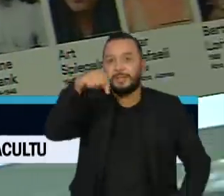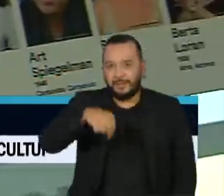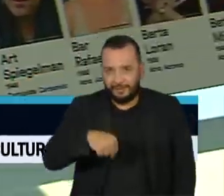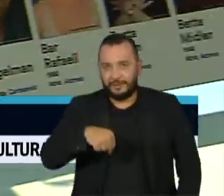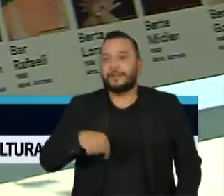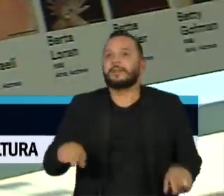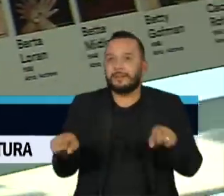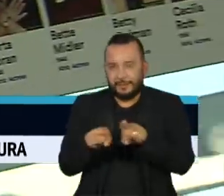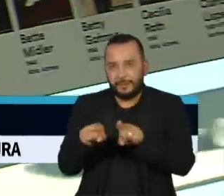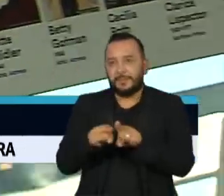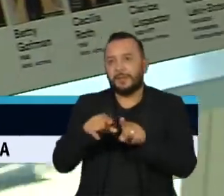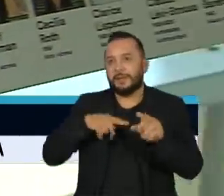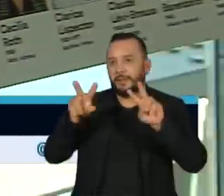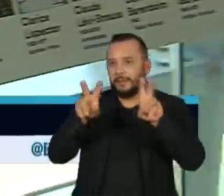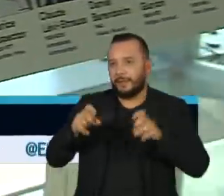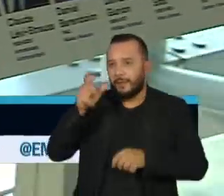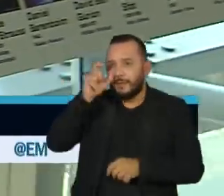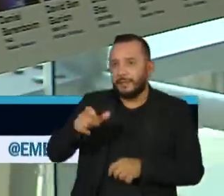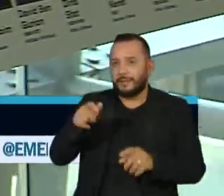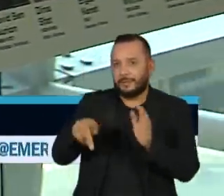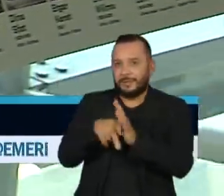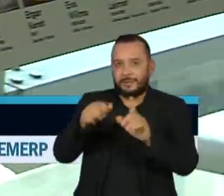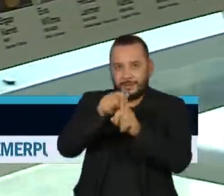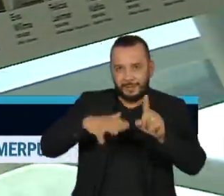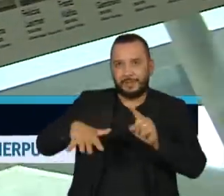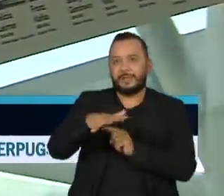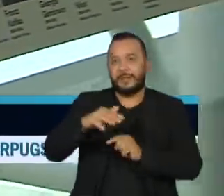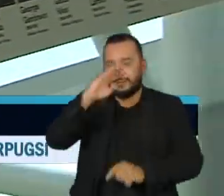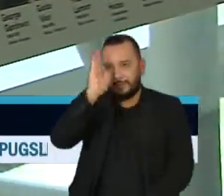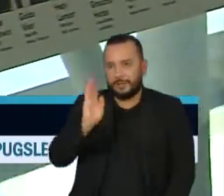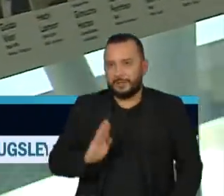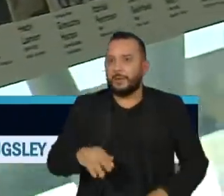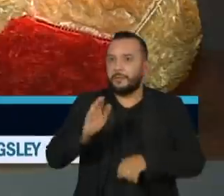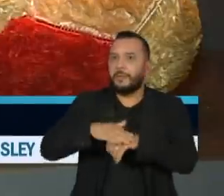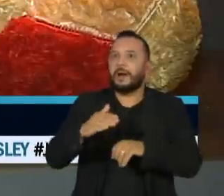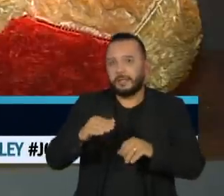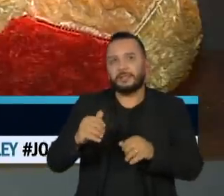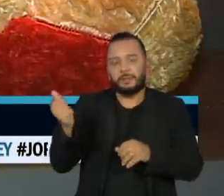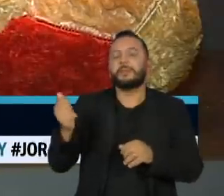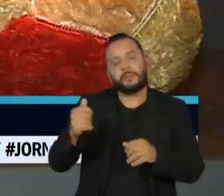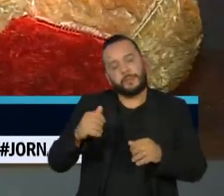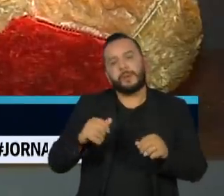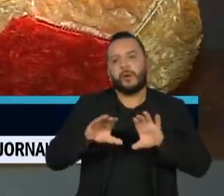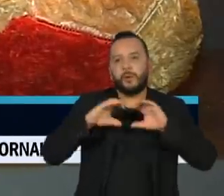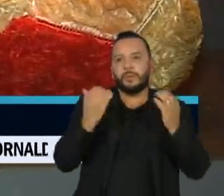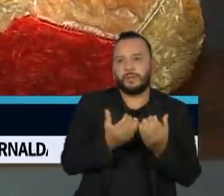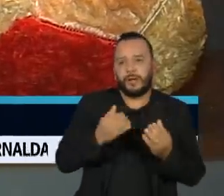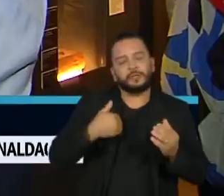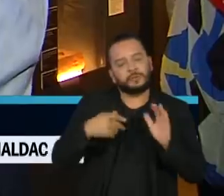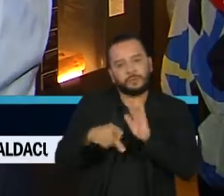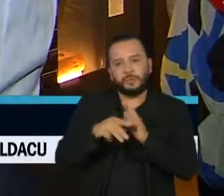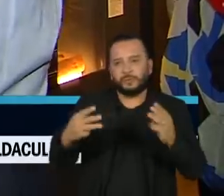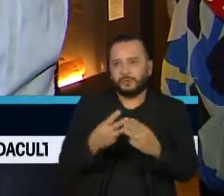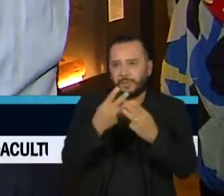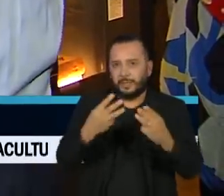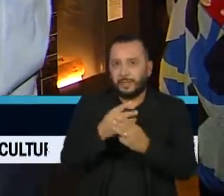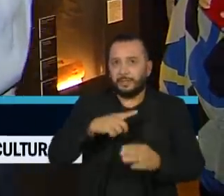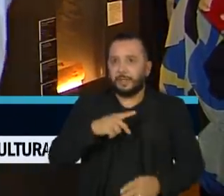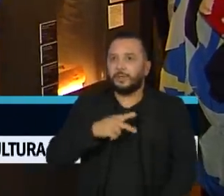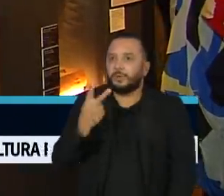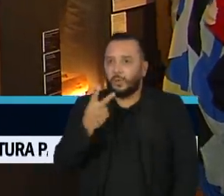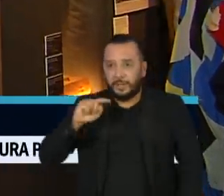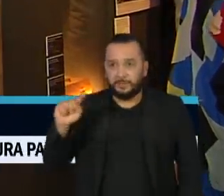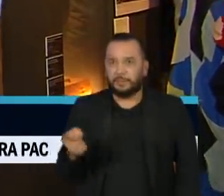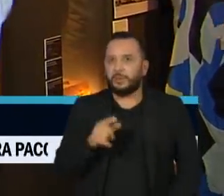são temas interessantes para a sociedade brasileira mais do que para a comunidade judaica. O acervo é composto por 2.000 itens doados